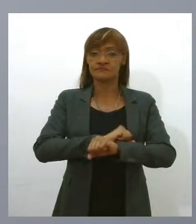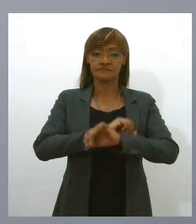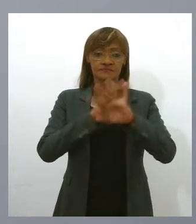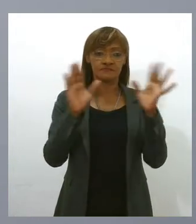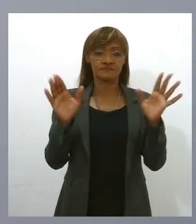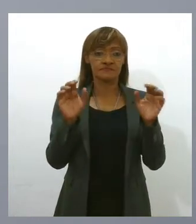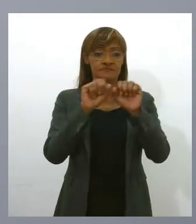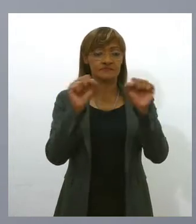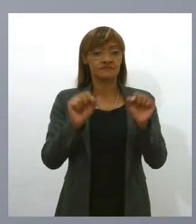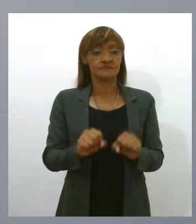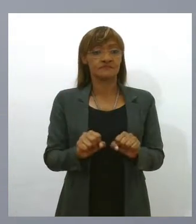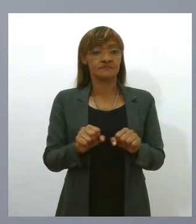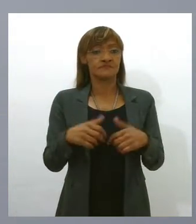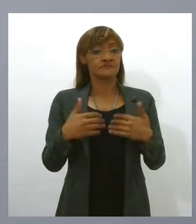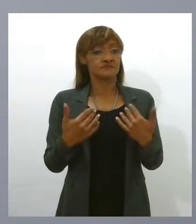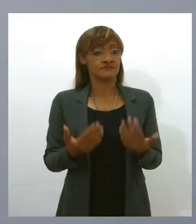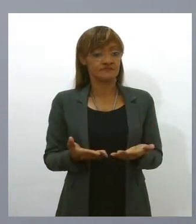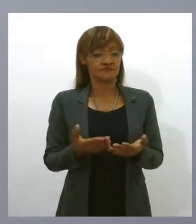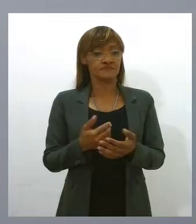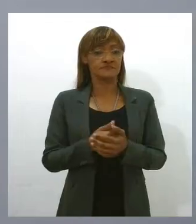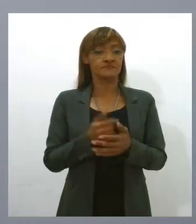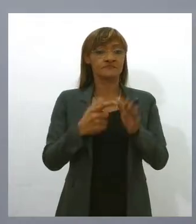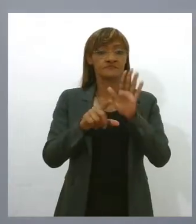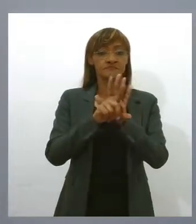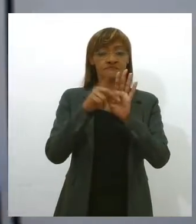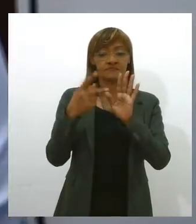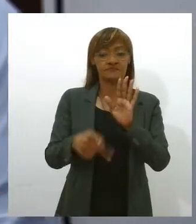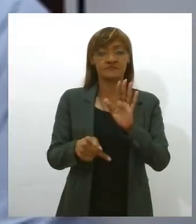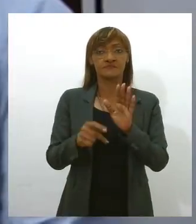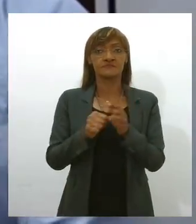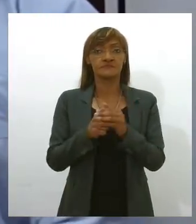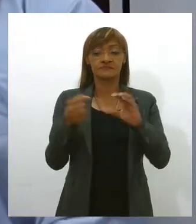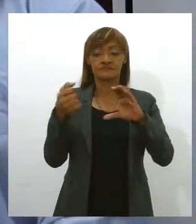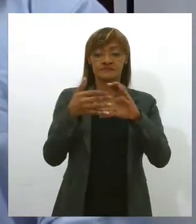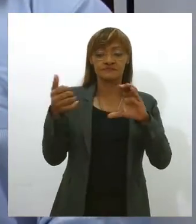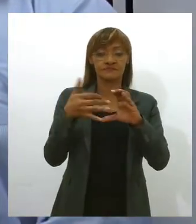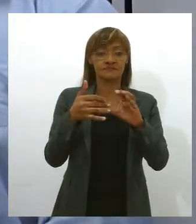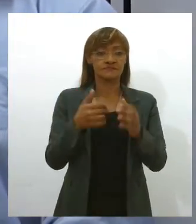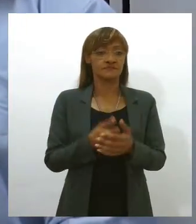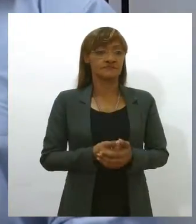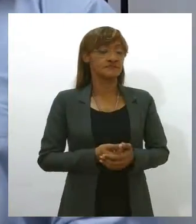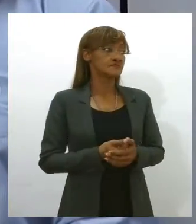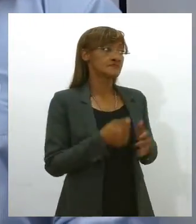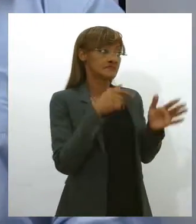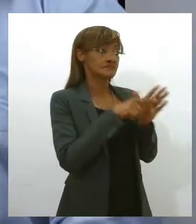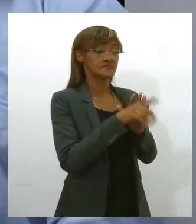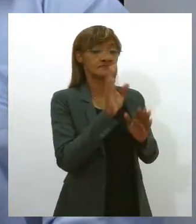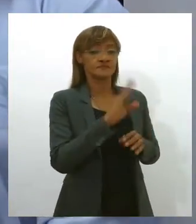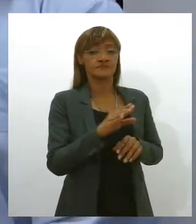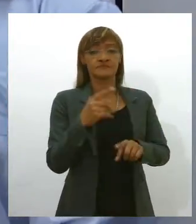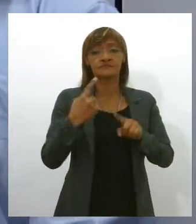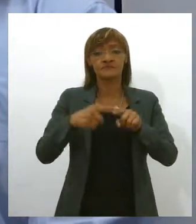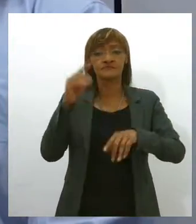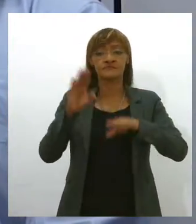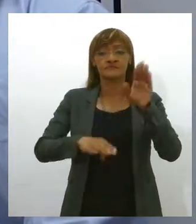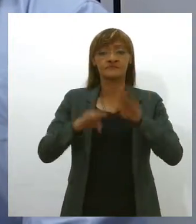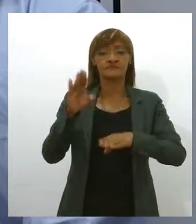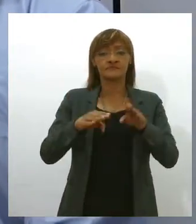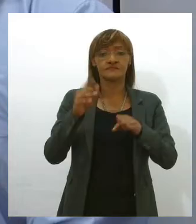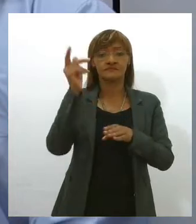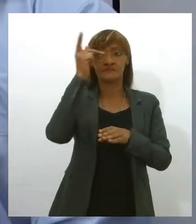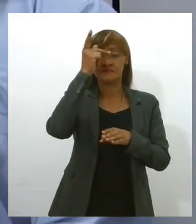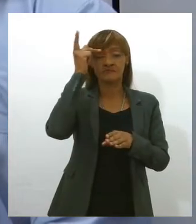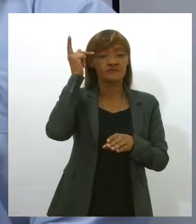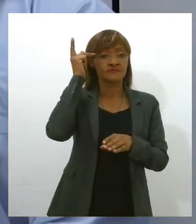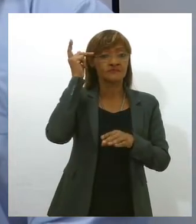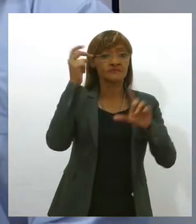LGP de nela geral e quantos são os dados exatamente isso que ele perguntar porque muitas vezes as pessoas que estão em casa nos assistindo nesse momento